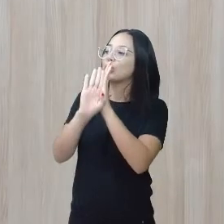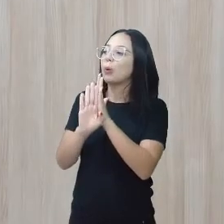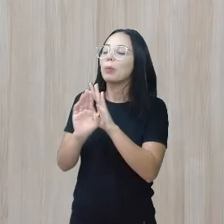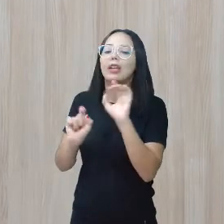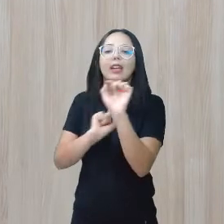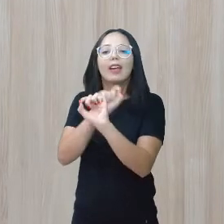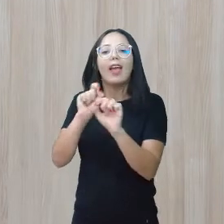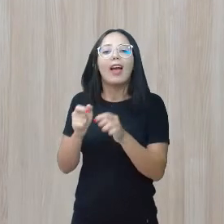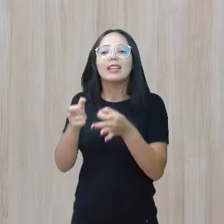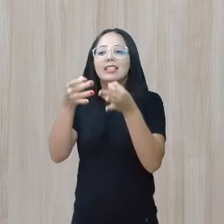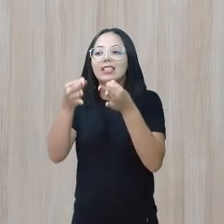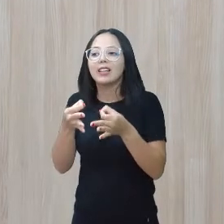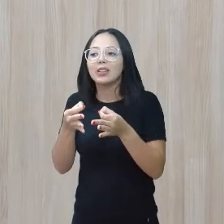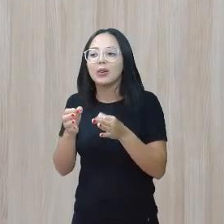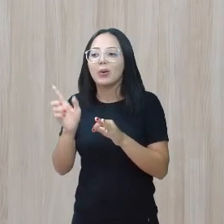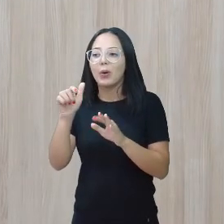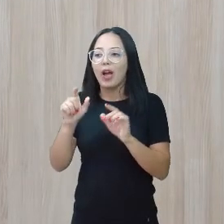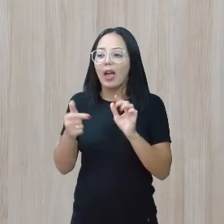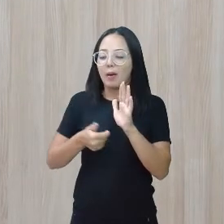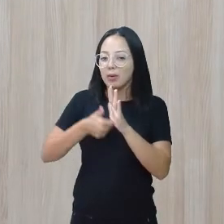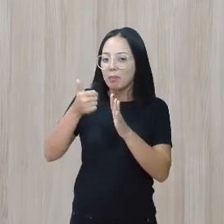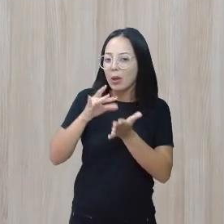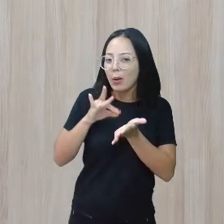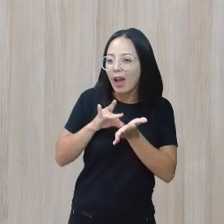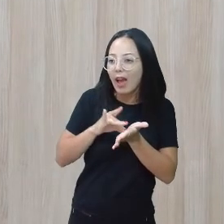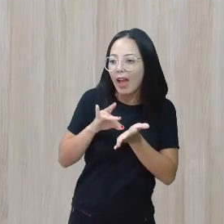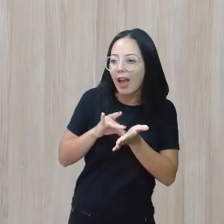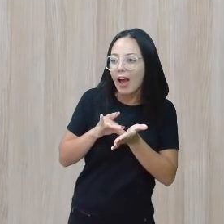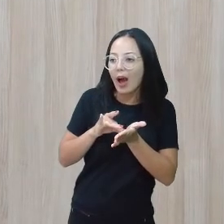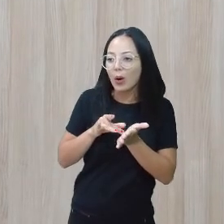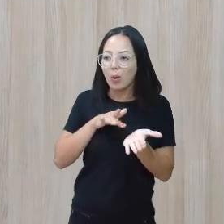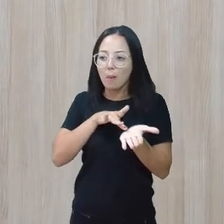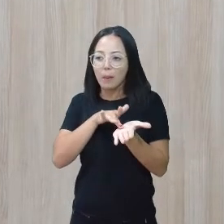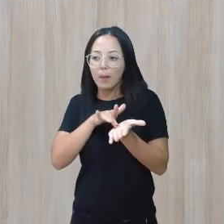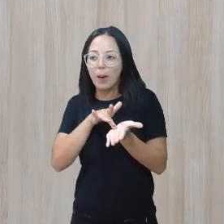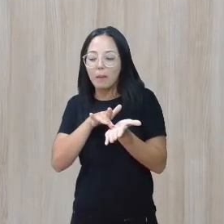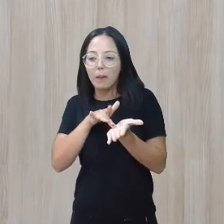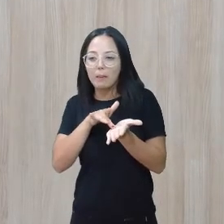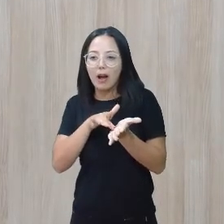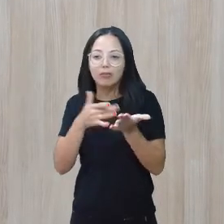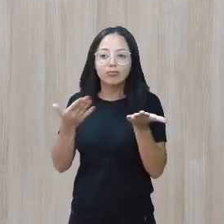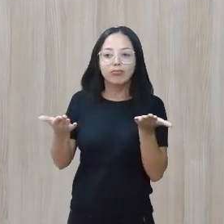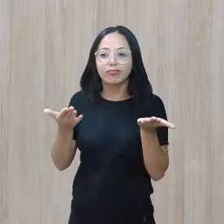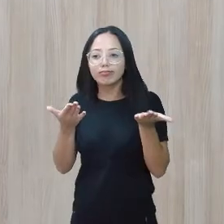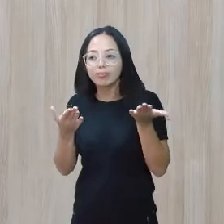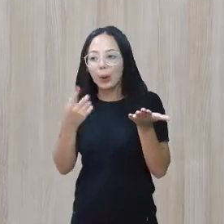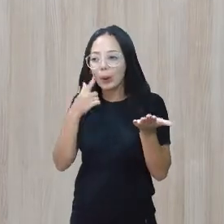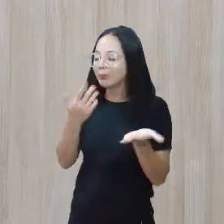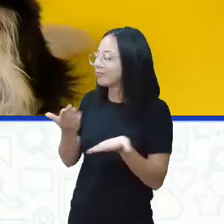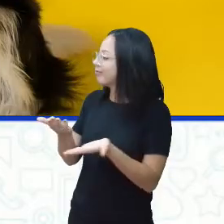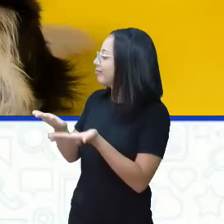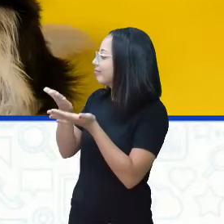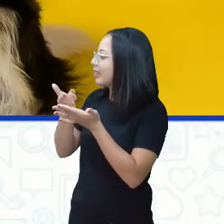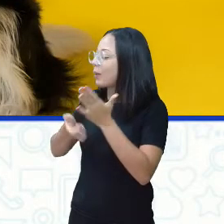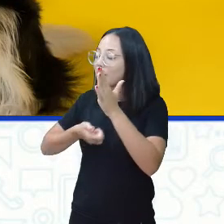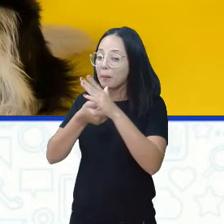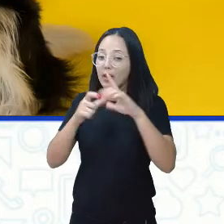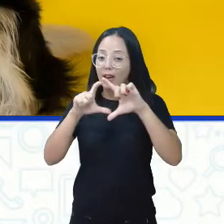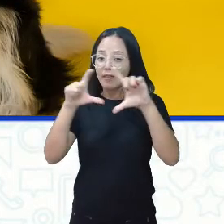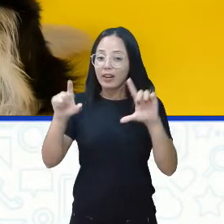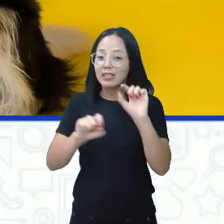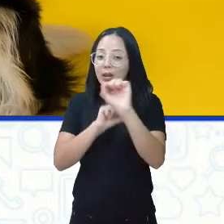quem acertou, né? Será que é figurado? Será que é real? Tandandan, rufem os tambores. Vamos lá, ó, a primeira frase é no